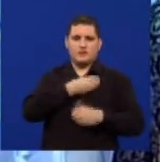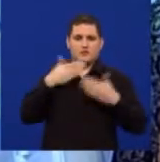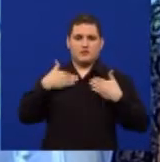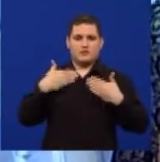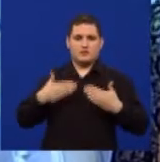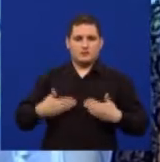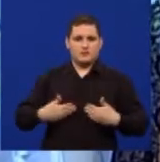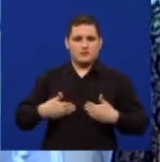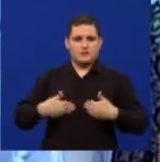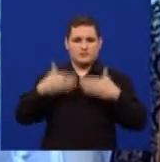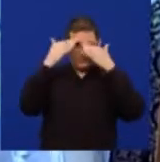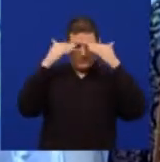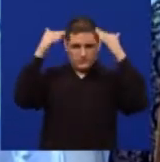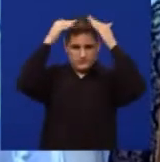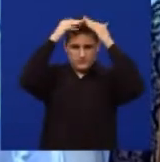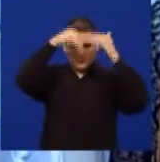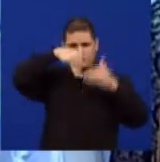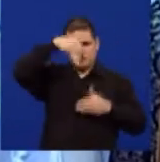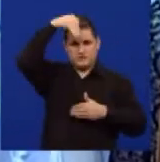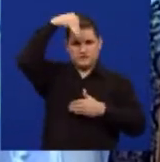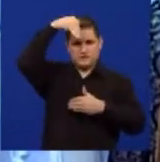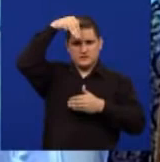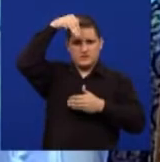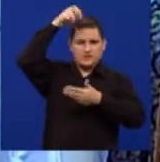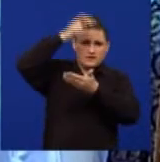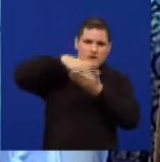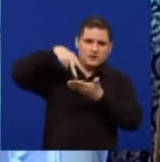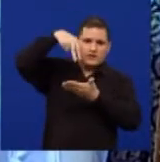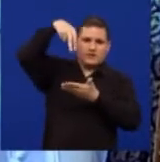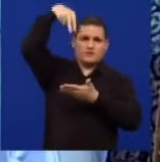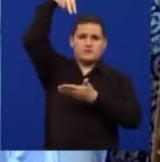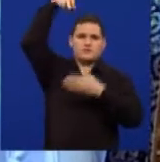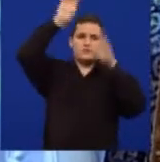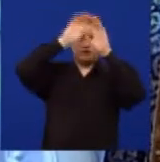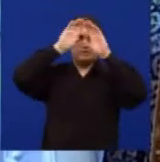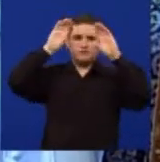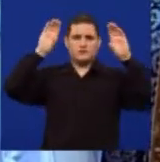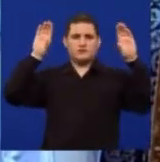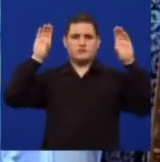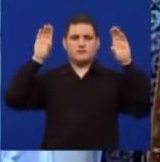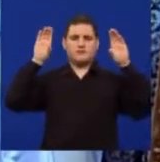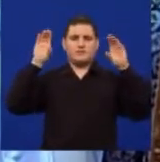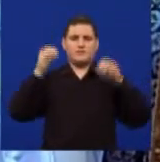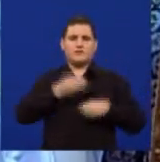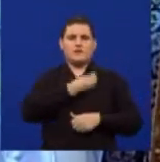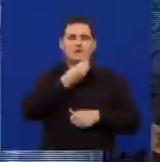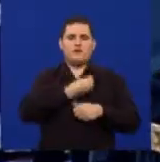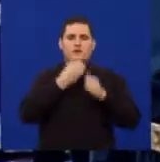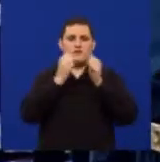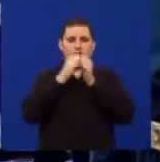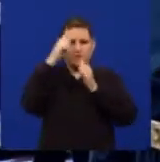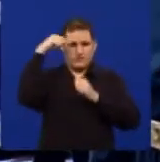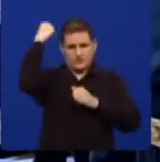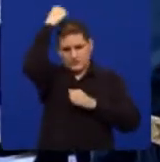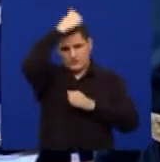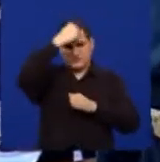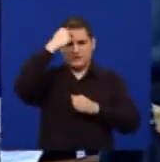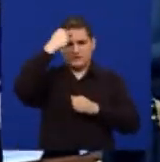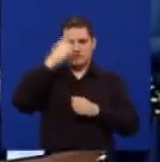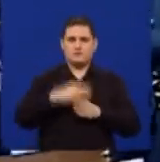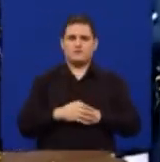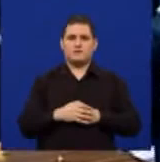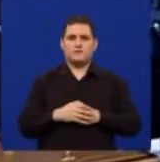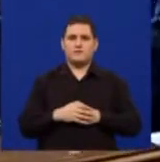que hoje sepultamos, e acolha sua alma entre os eleitos. Que ele alcance misericórdia